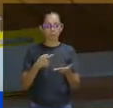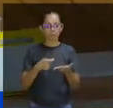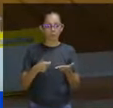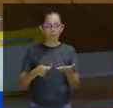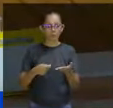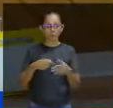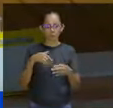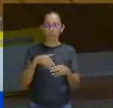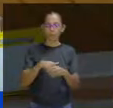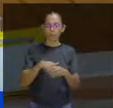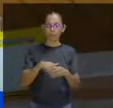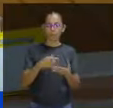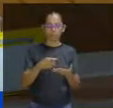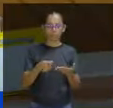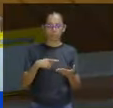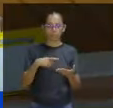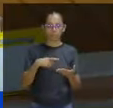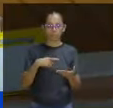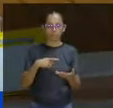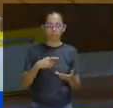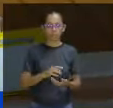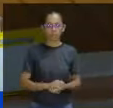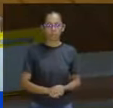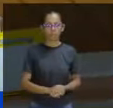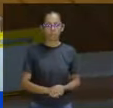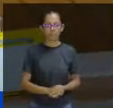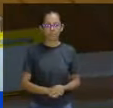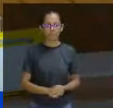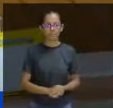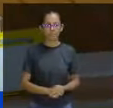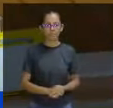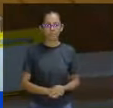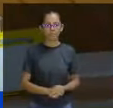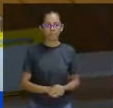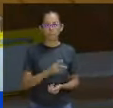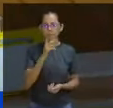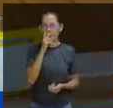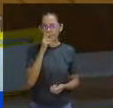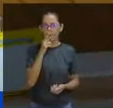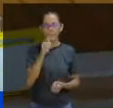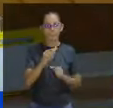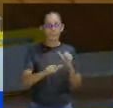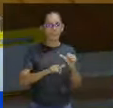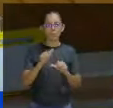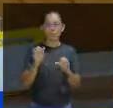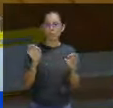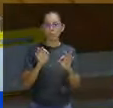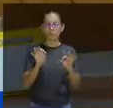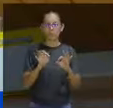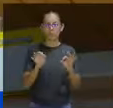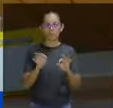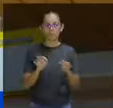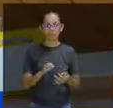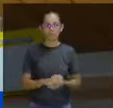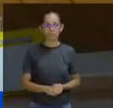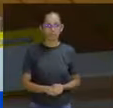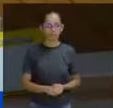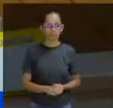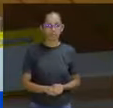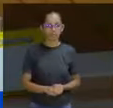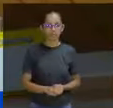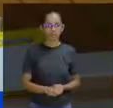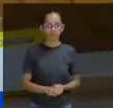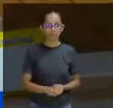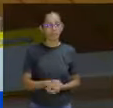escrito exatamente esse entendimento, que me parece que não mudou substancialmente. O TSE tem